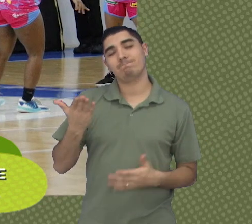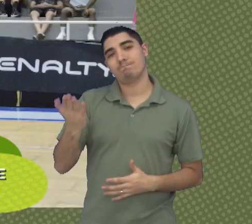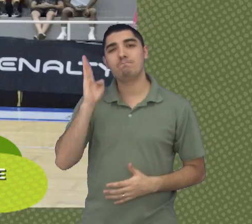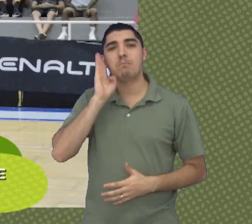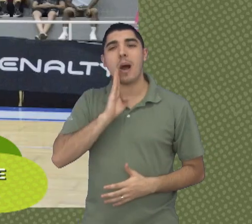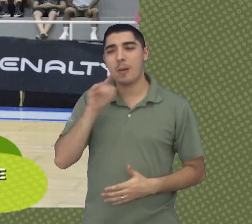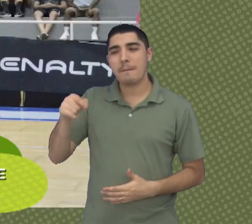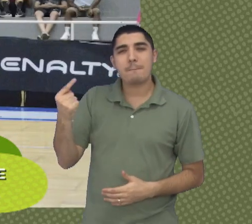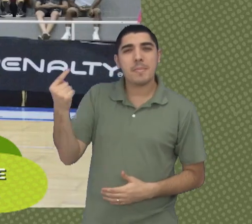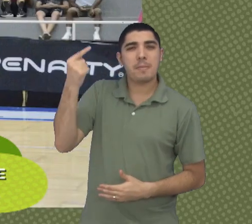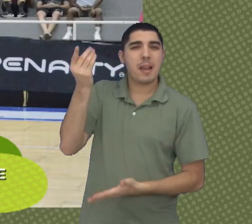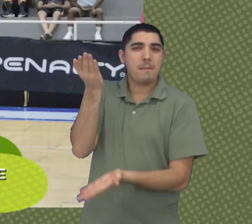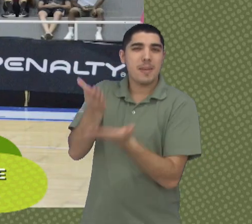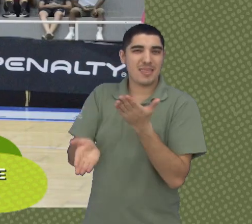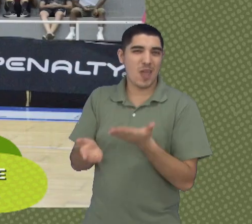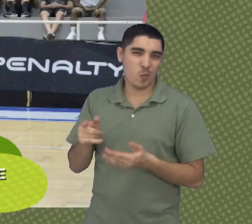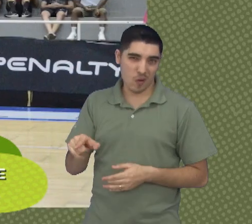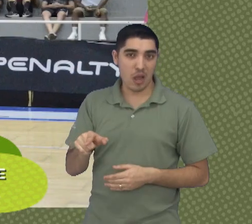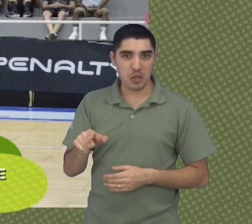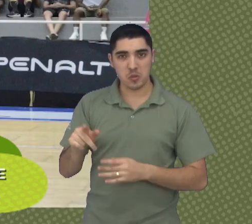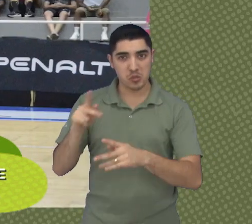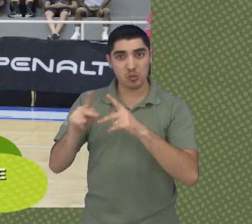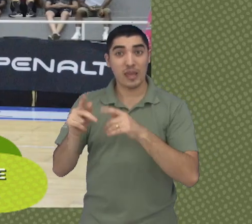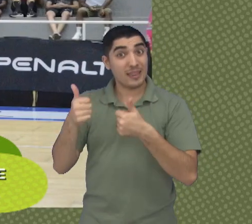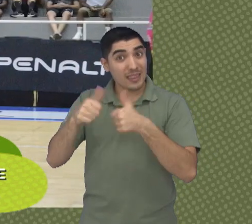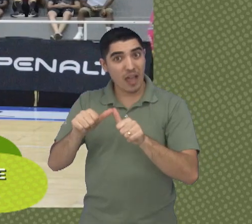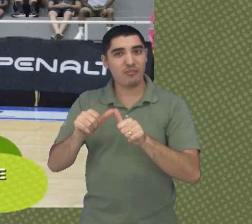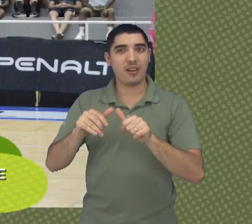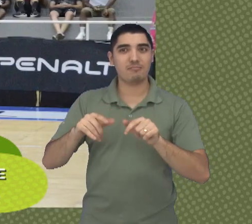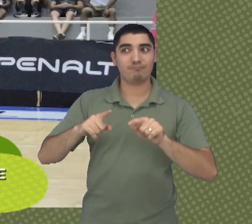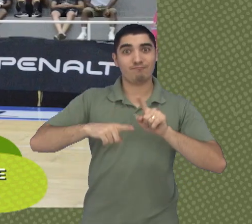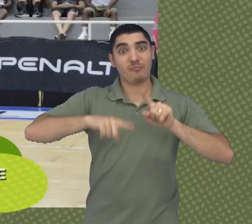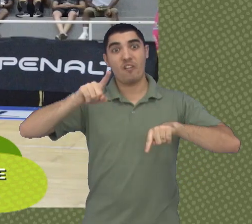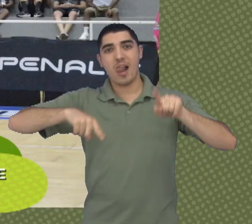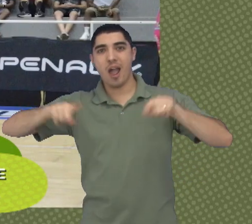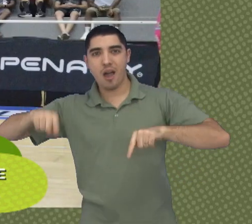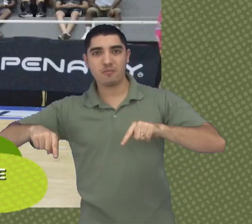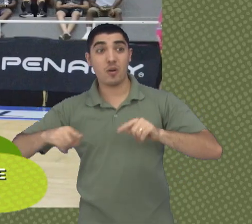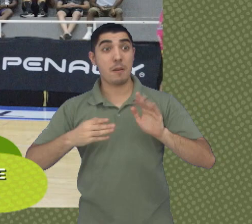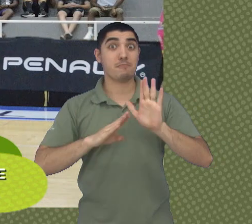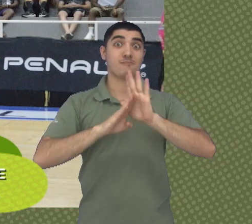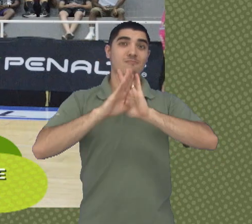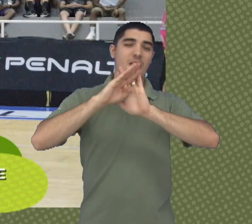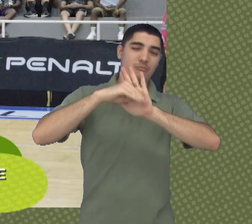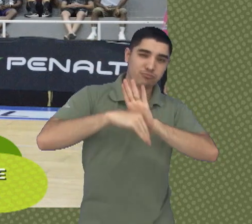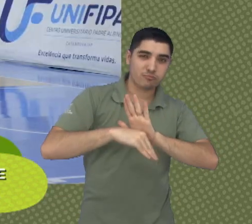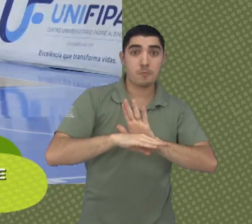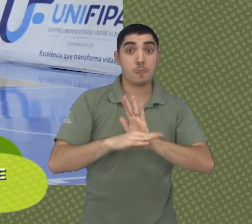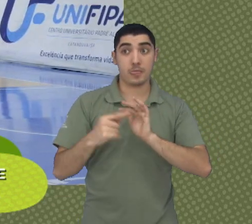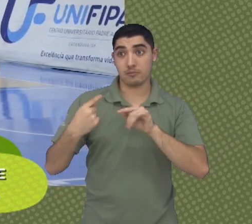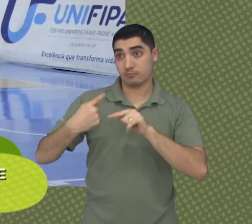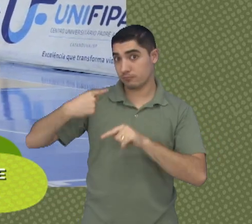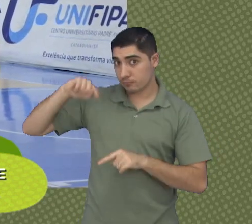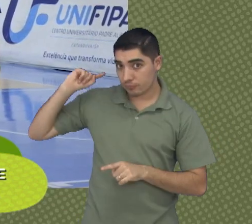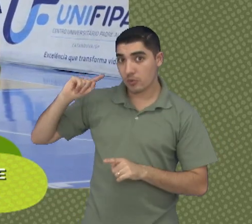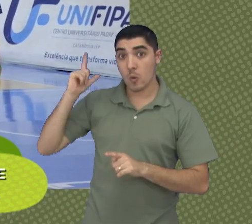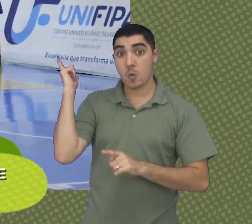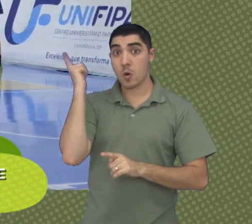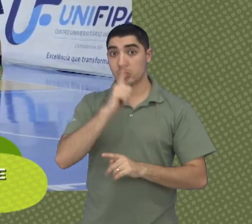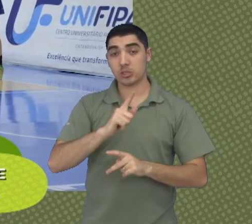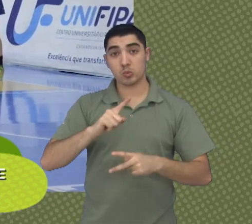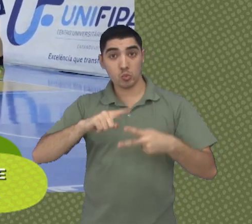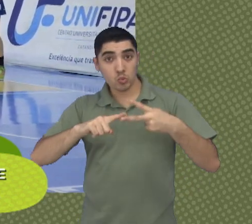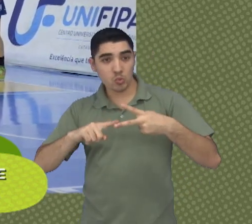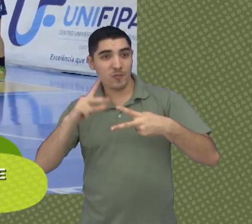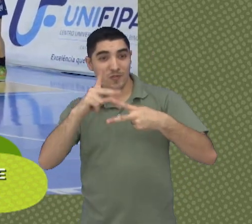José que na primeira fase aí vinha de altos e baixos, enfim, mas agora teve 2 vitórias na parte de realinhamento, conheceu